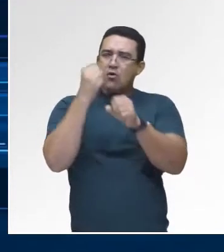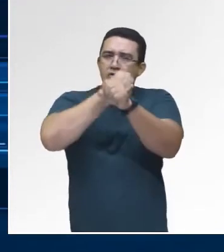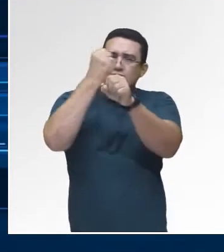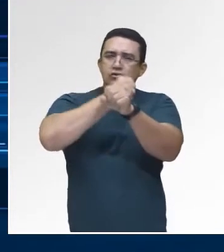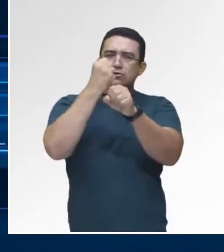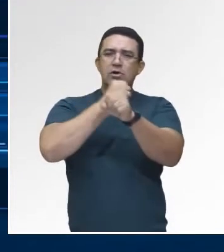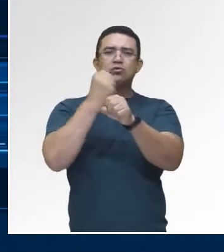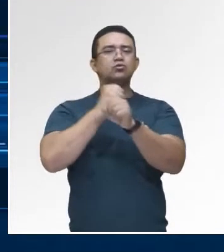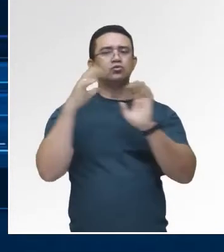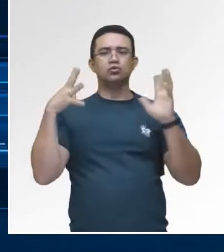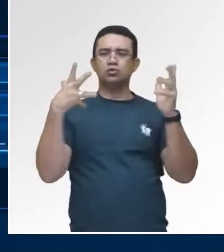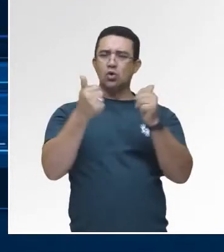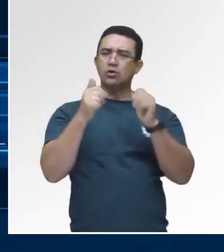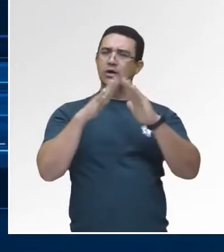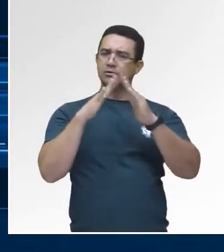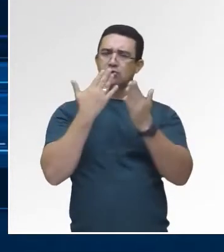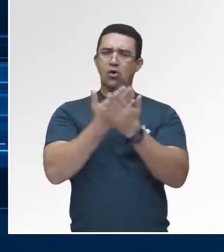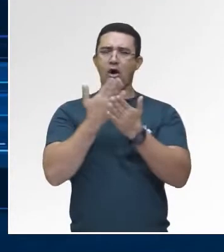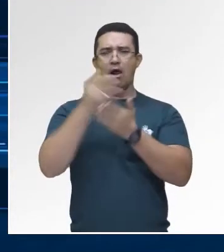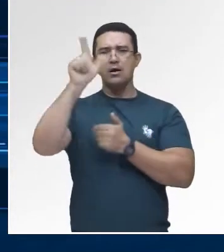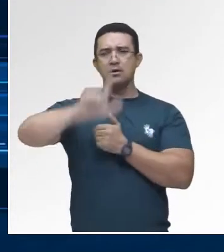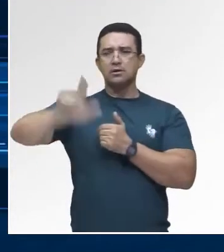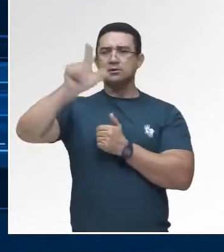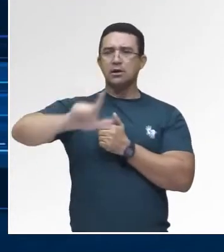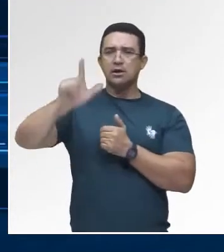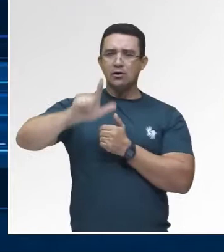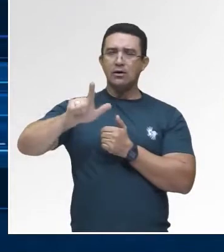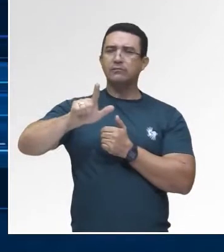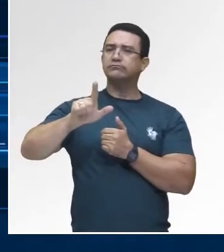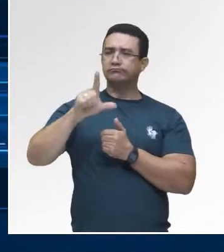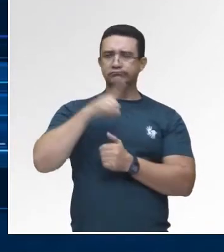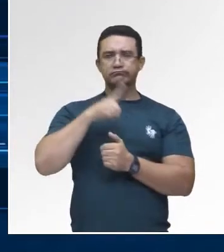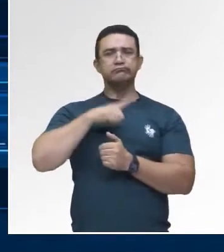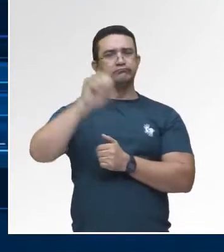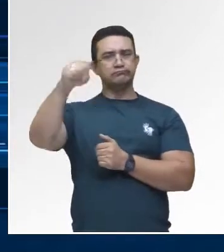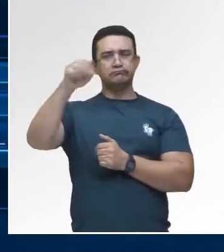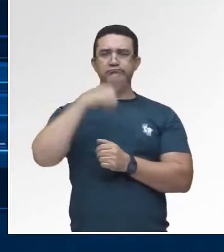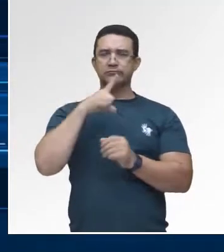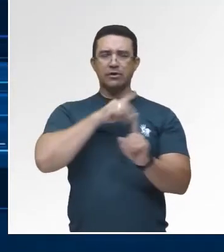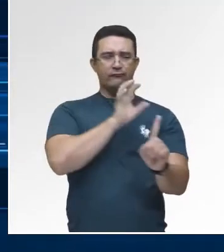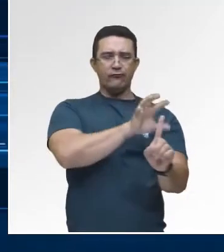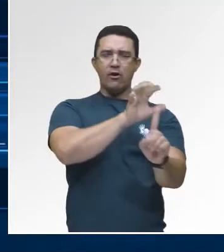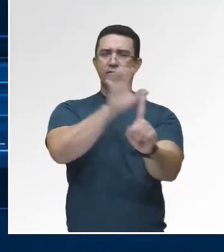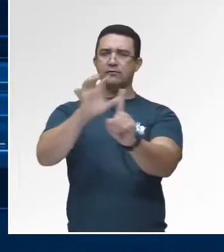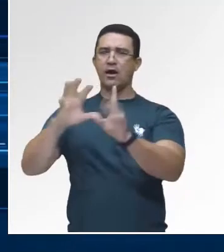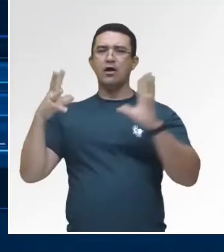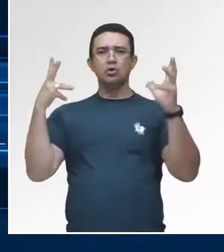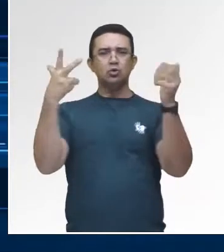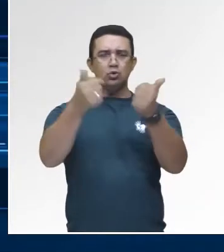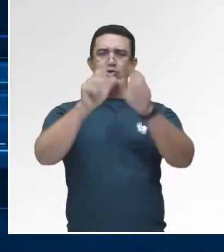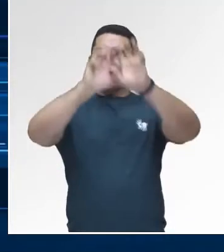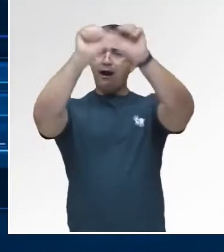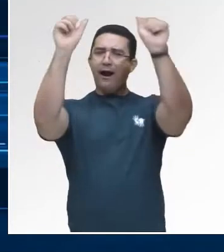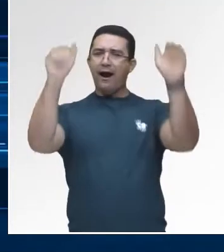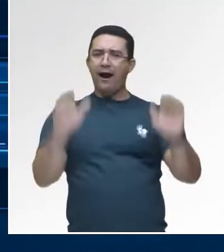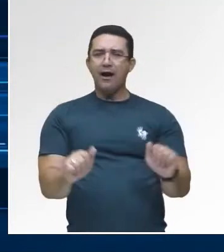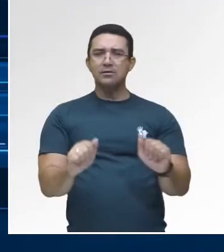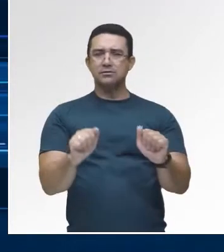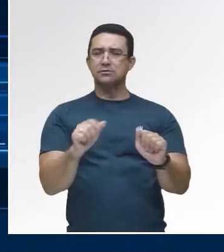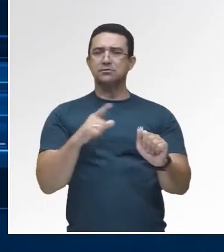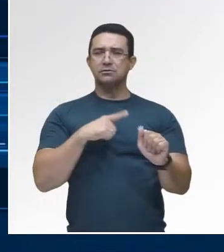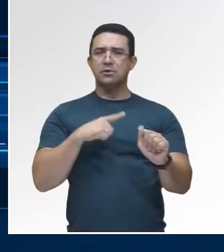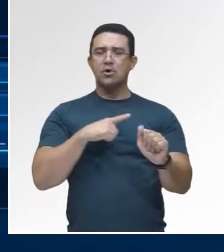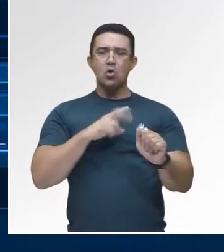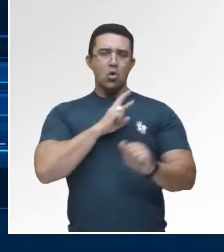escolas literárias, a partir ali do classicismo, eles vão influenciar todas as artes. O romantismo ele é o oposto